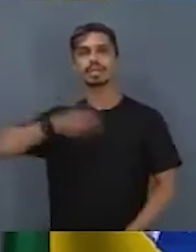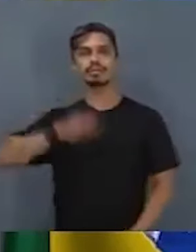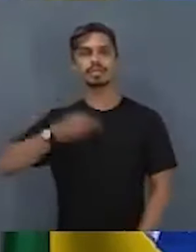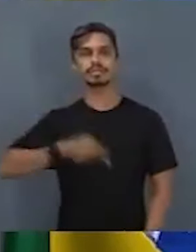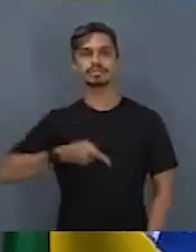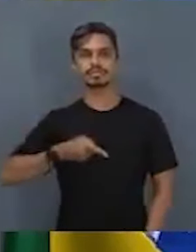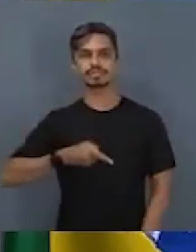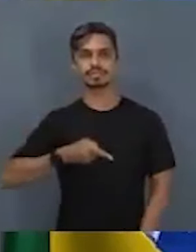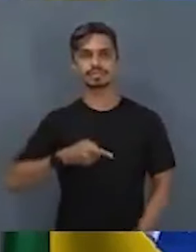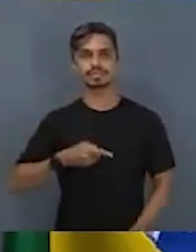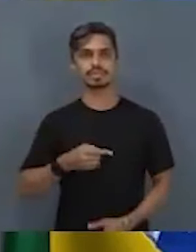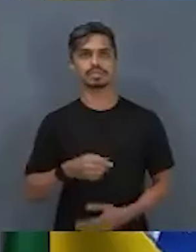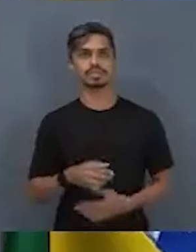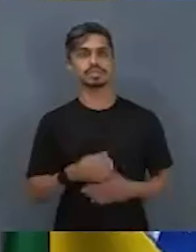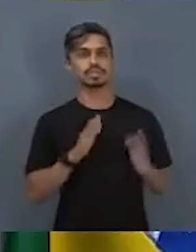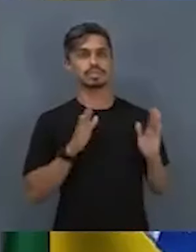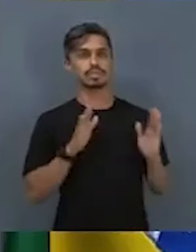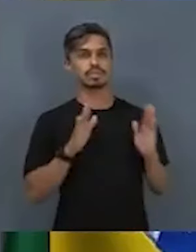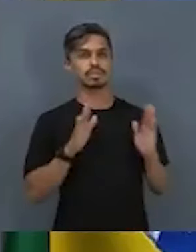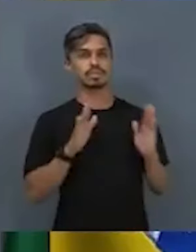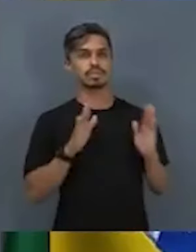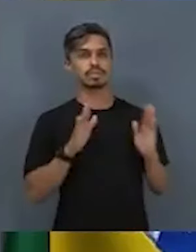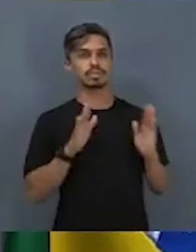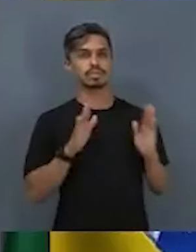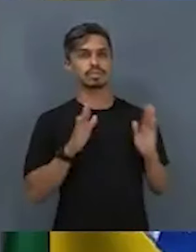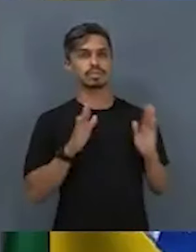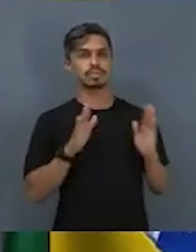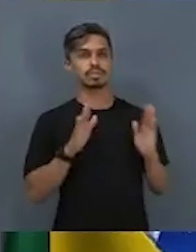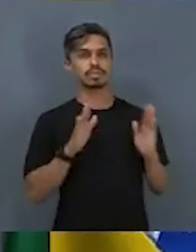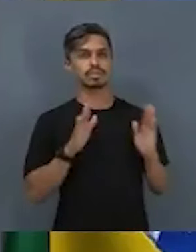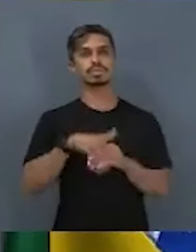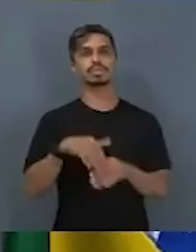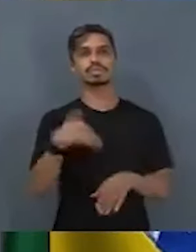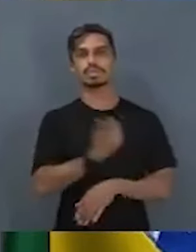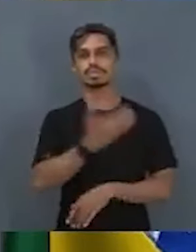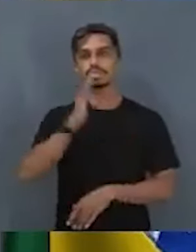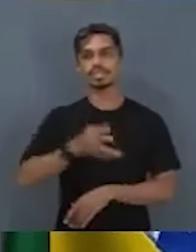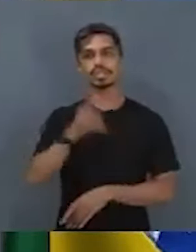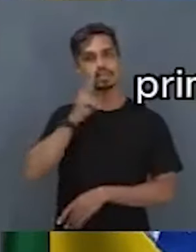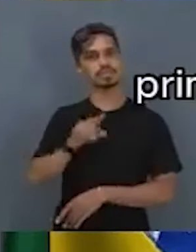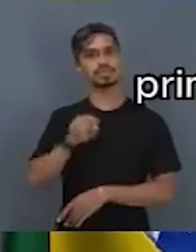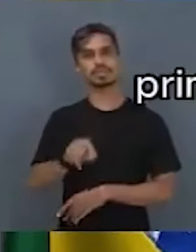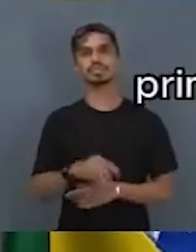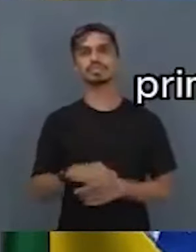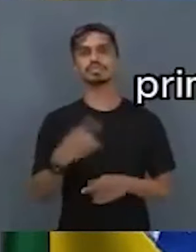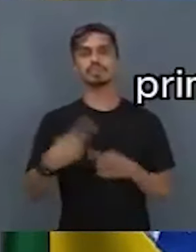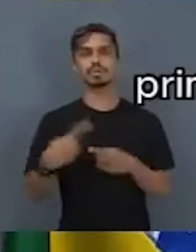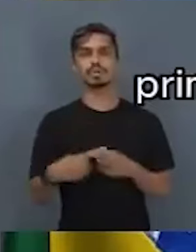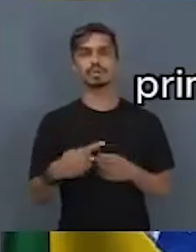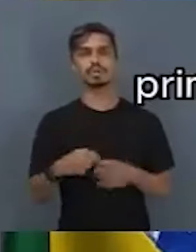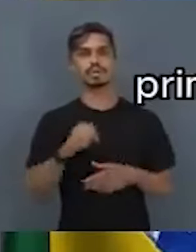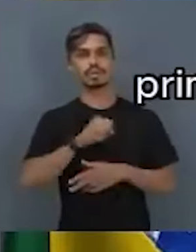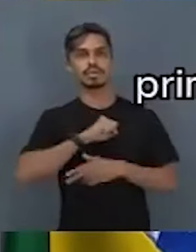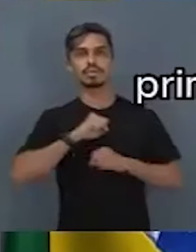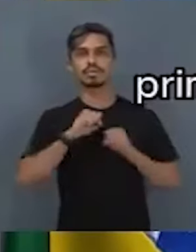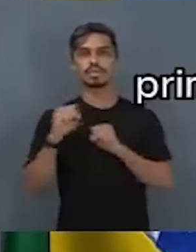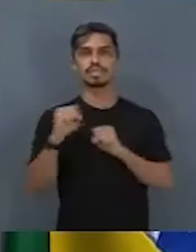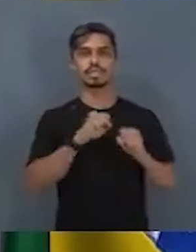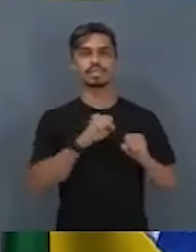na véspera de um período eleitoral. A gente já viu esse filme. Sabe por quê, senador Jorge Seif? Primeiro, porque os poderosos querem